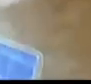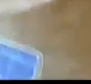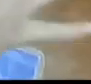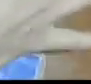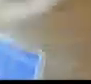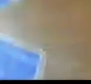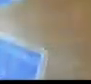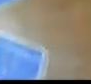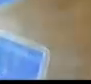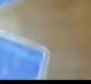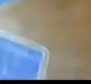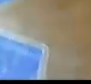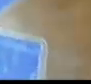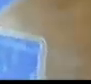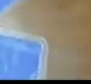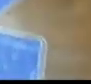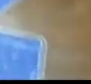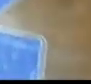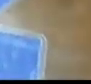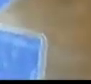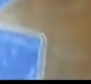embaralhadas.